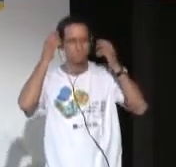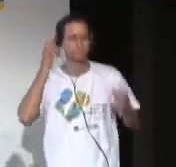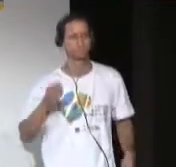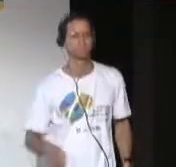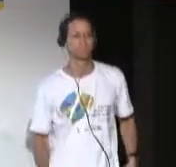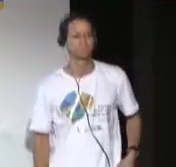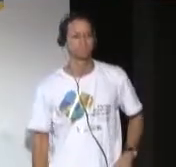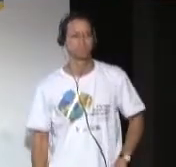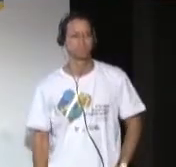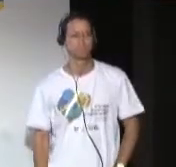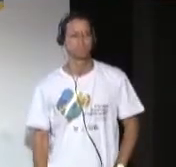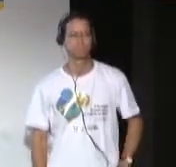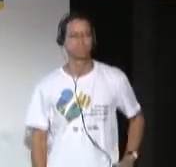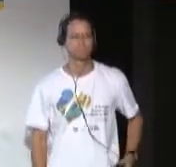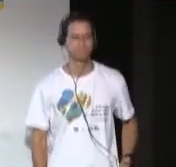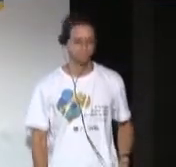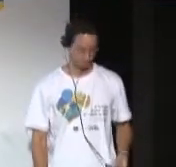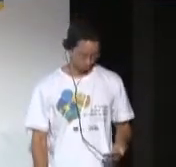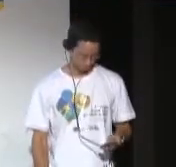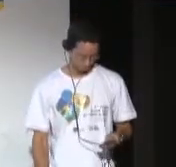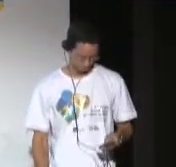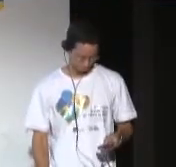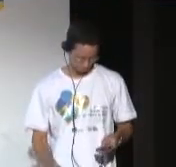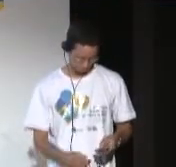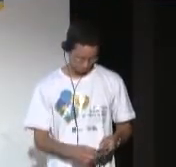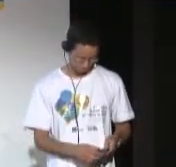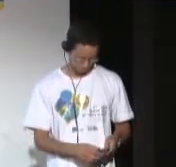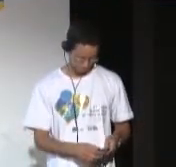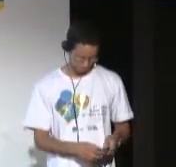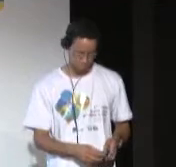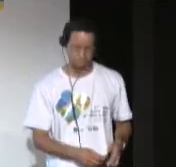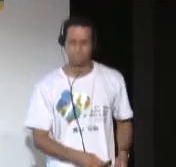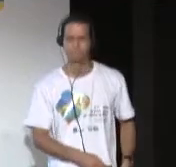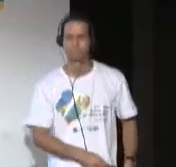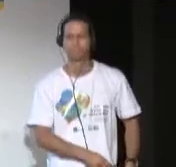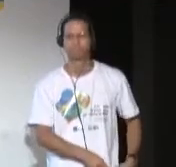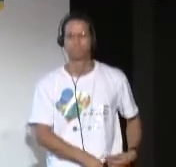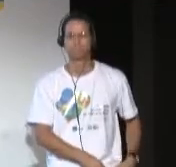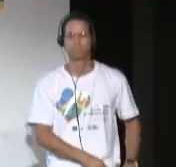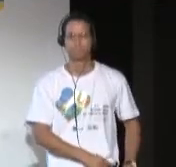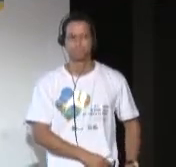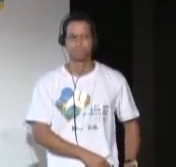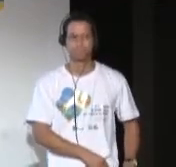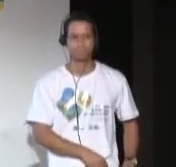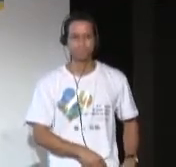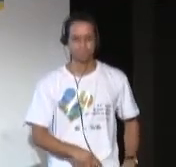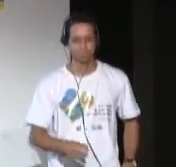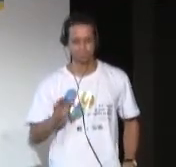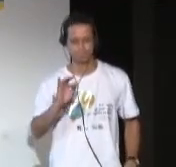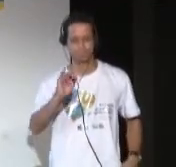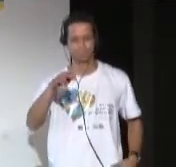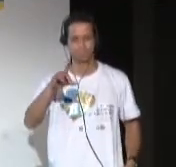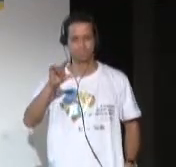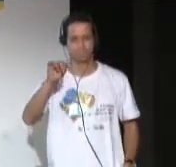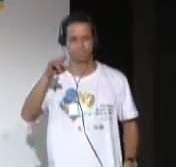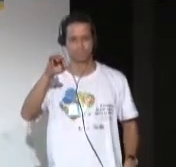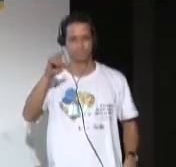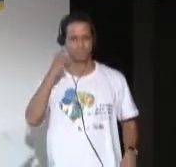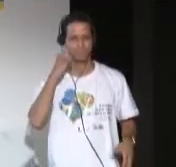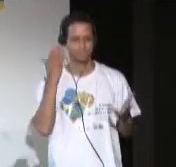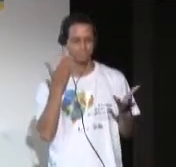Olha, semana passada eu estava falando com o pessoal de um município lá na Finlândia e eles querem começar a fazer inovações com